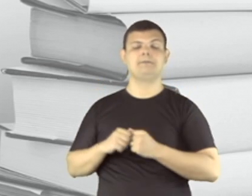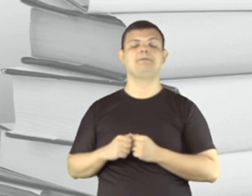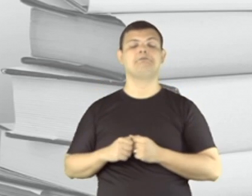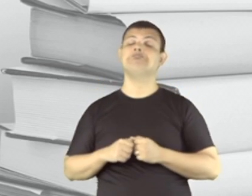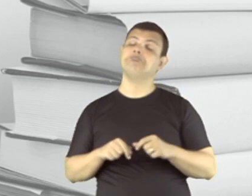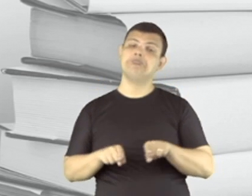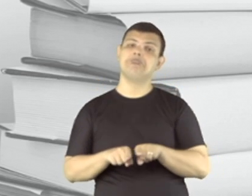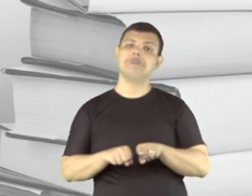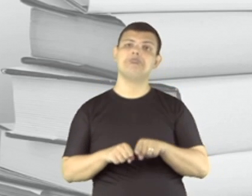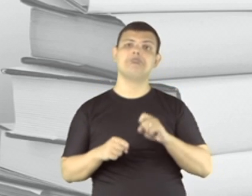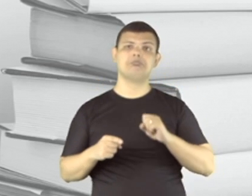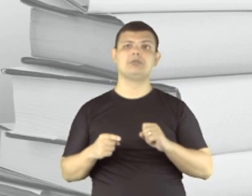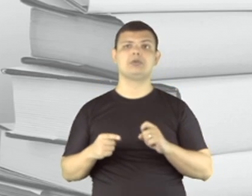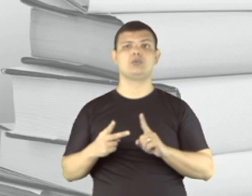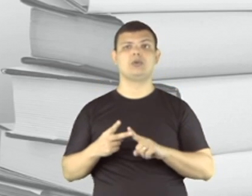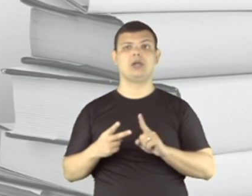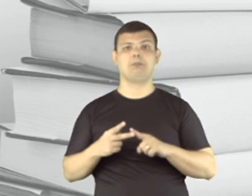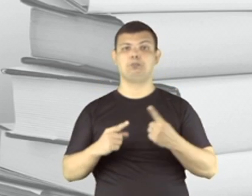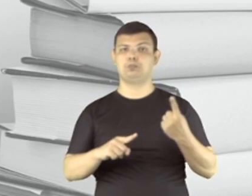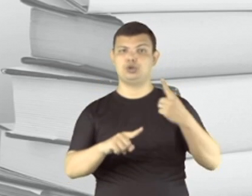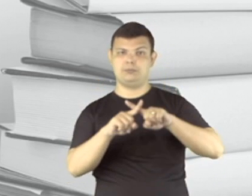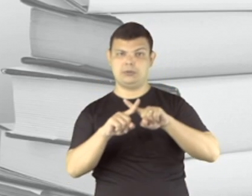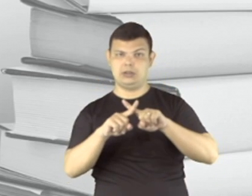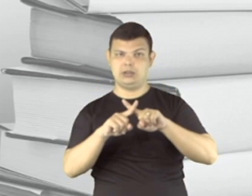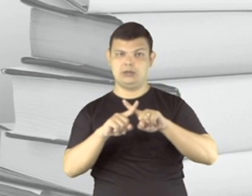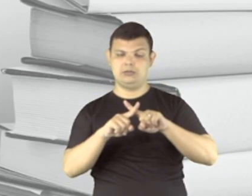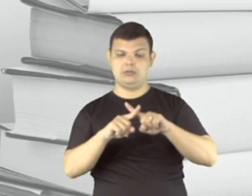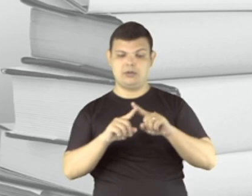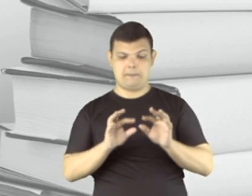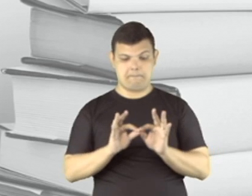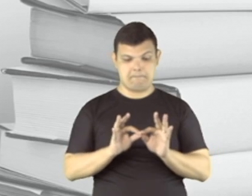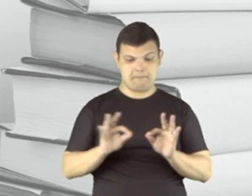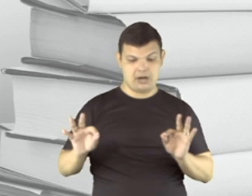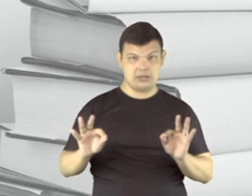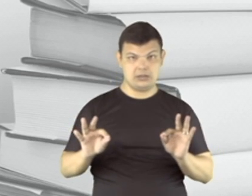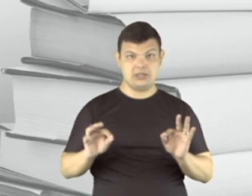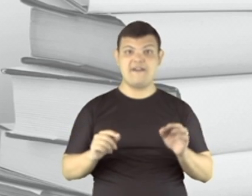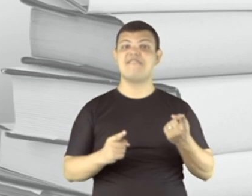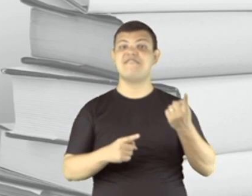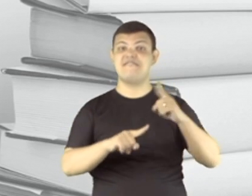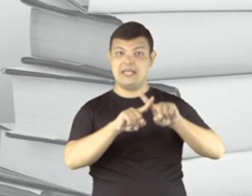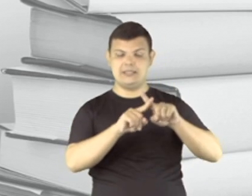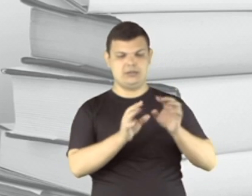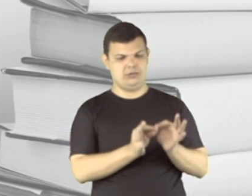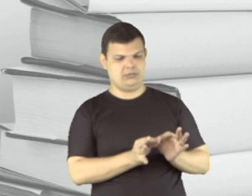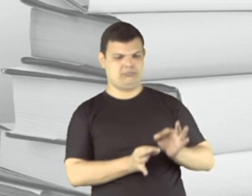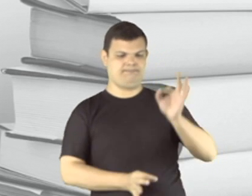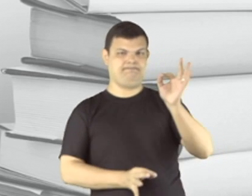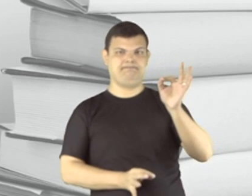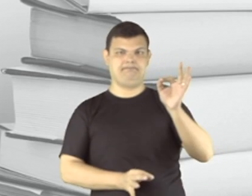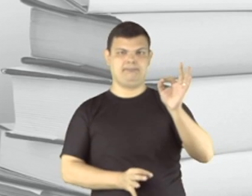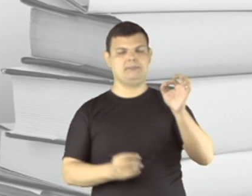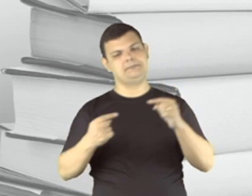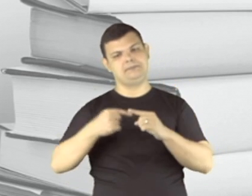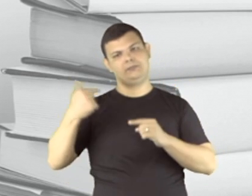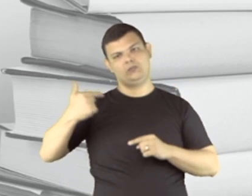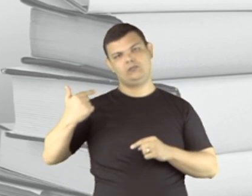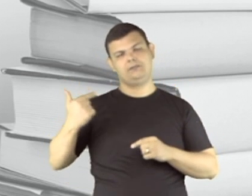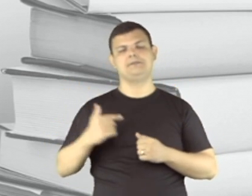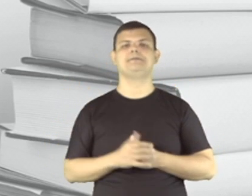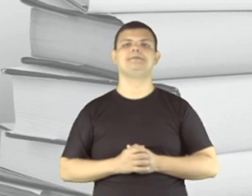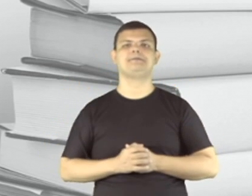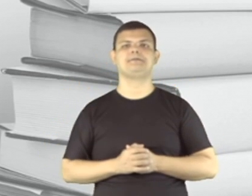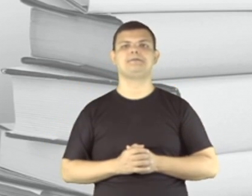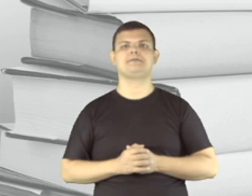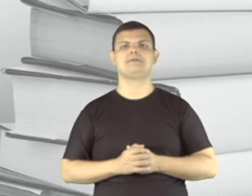também calcular a área de um retângulo multiplicando o valor da base pelo valor da altura, que a unidade é o quadrado. Por exemplo, aqui eu